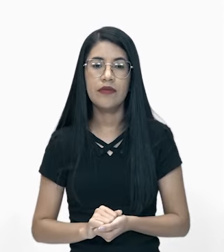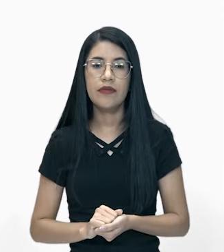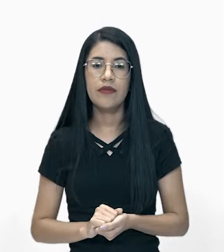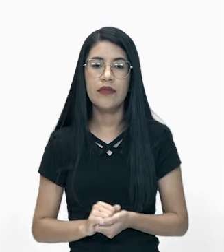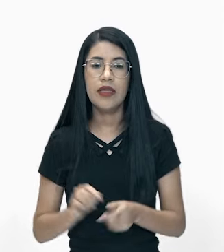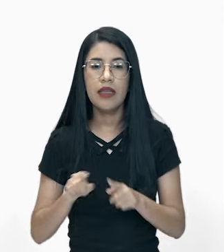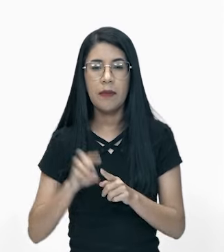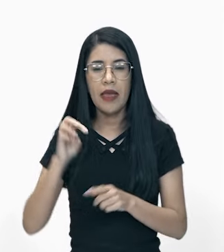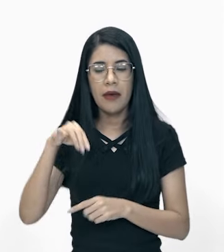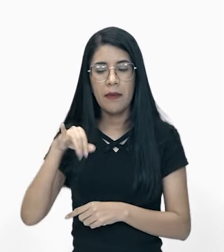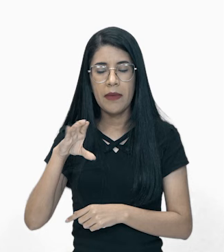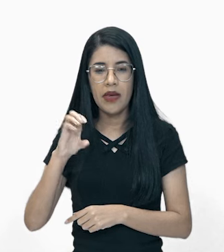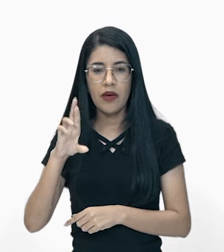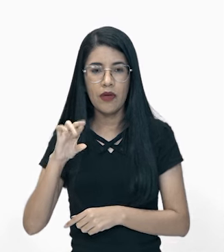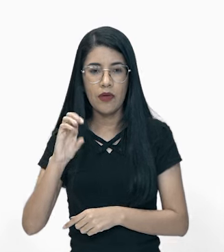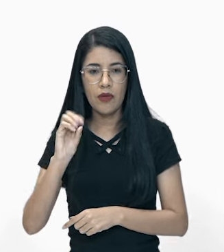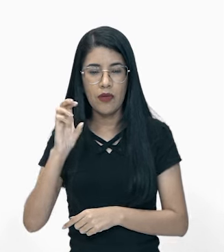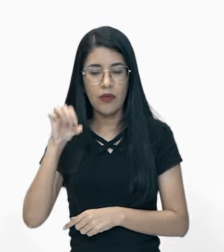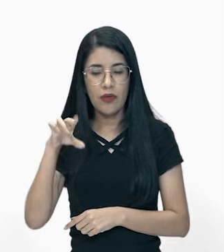micro-ondas,